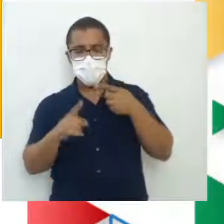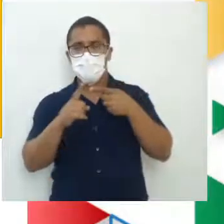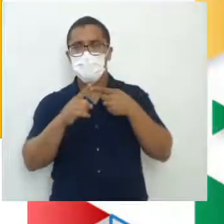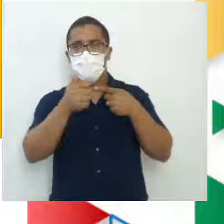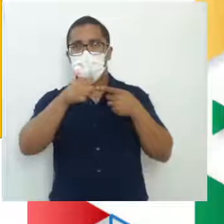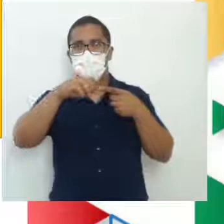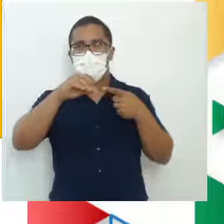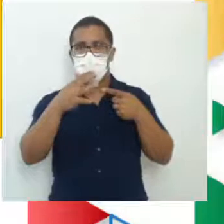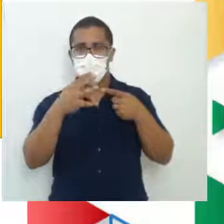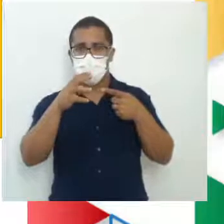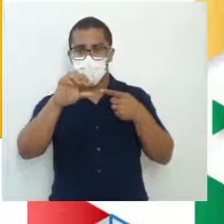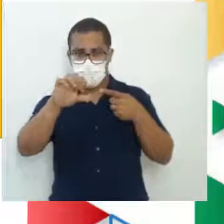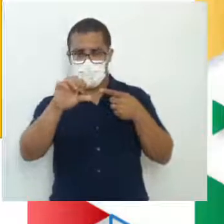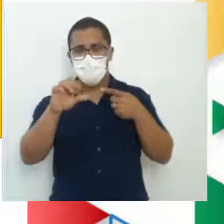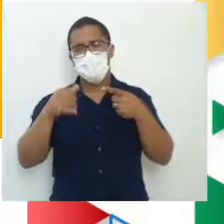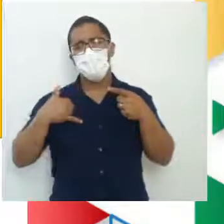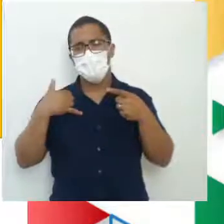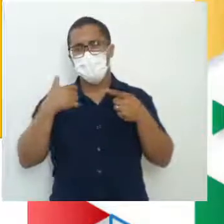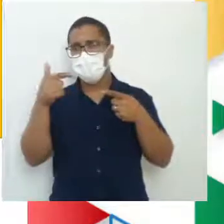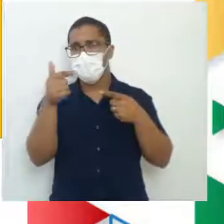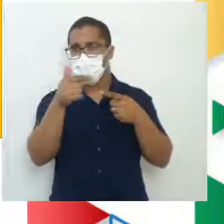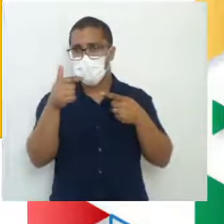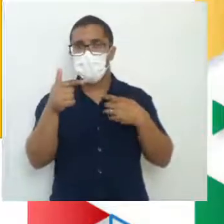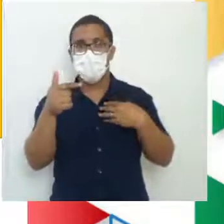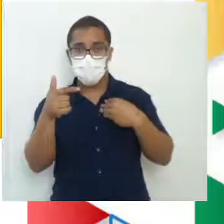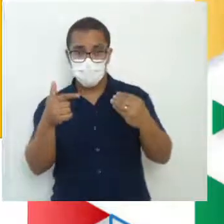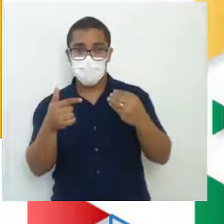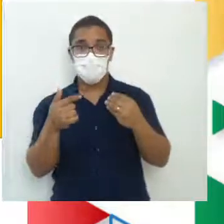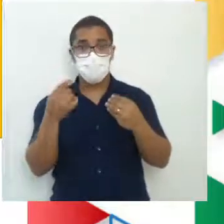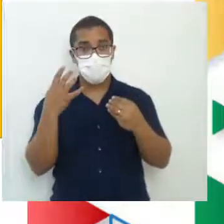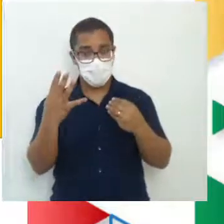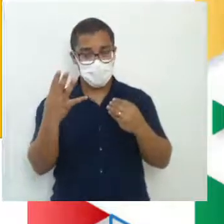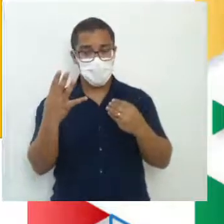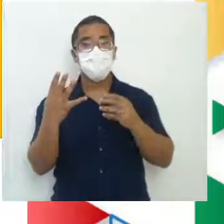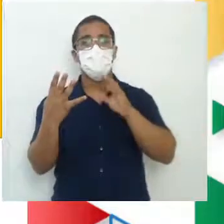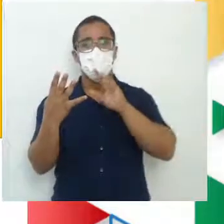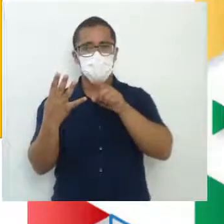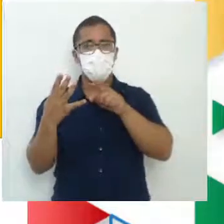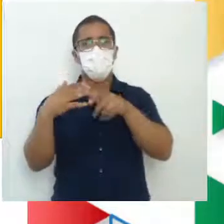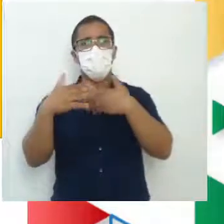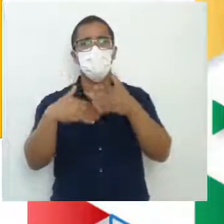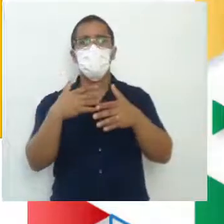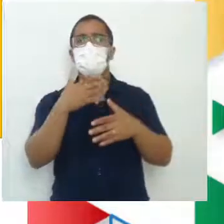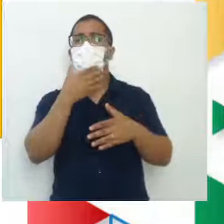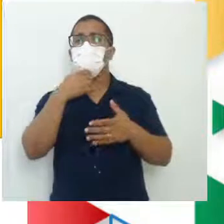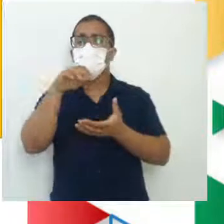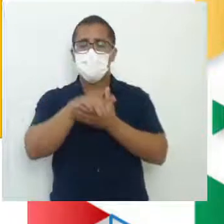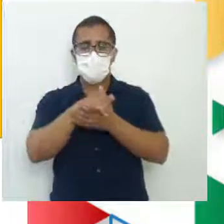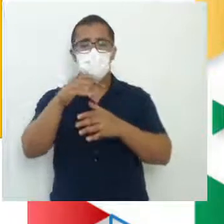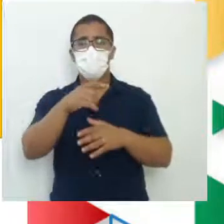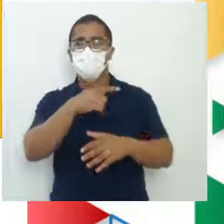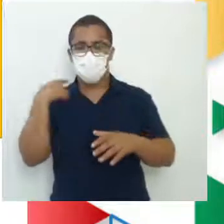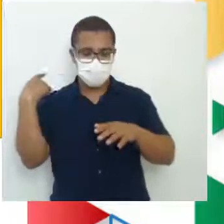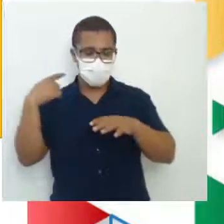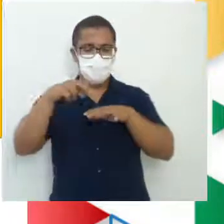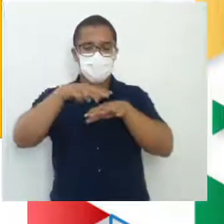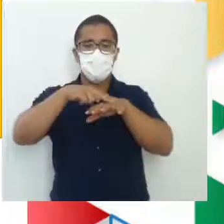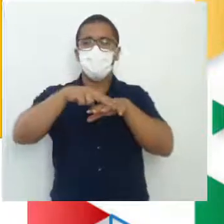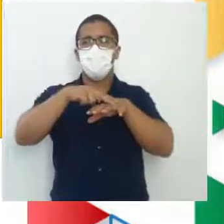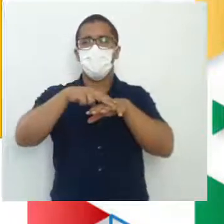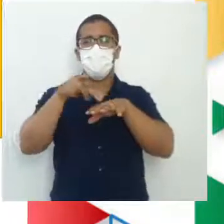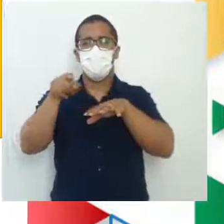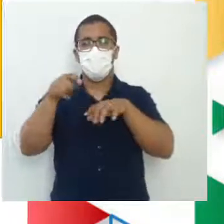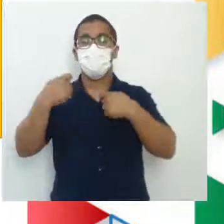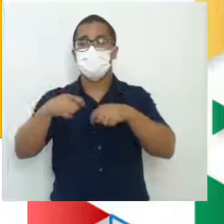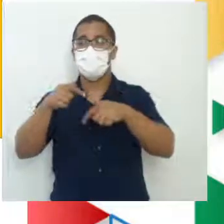com 22 anos e 4 filhos, Neiva ficou viúva e teve que buscar seu sustento. Olha aí uma